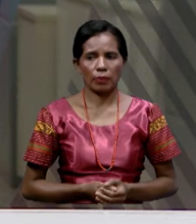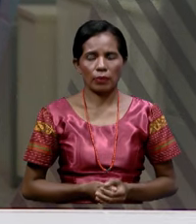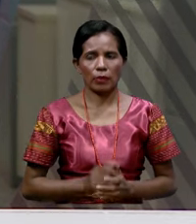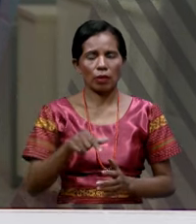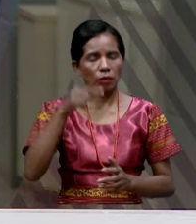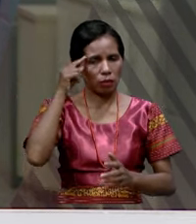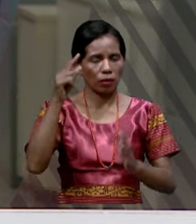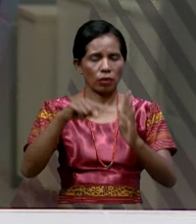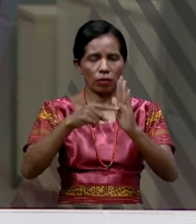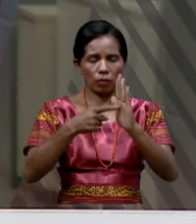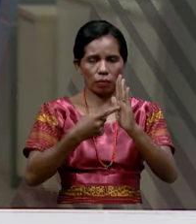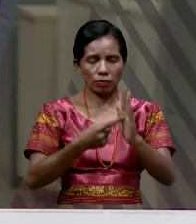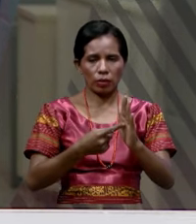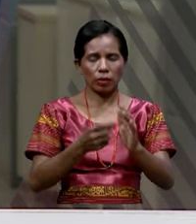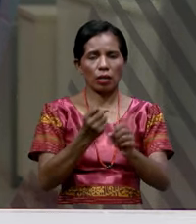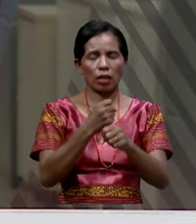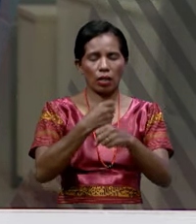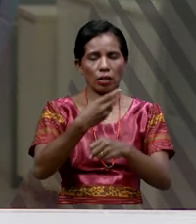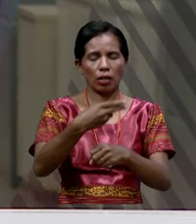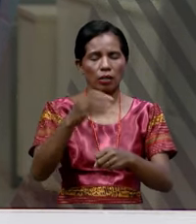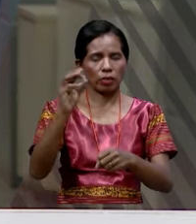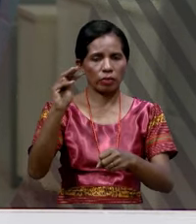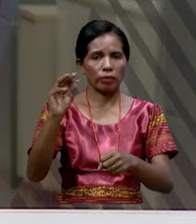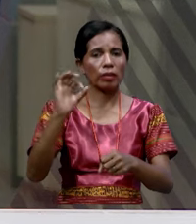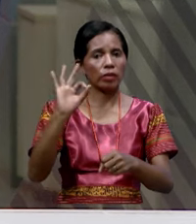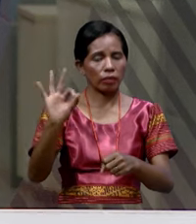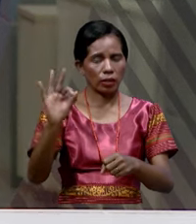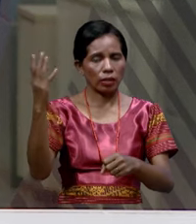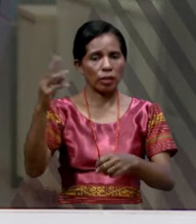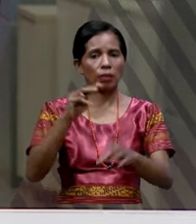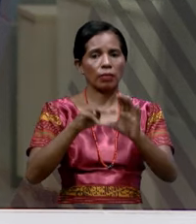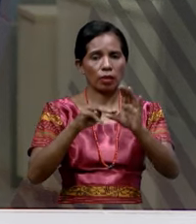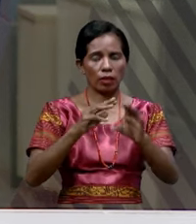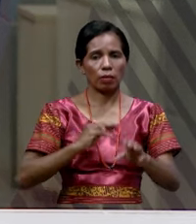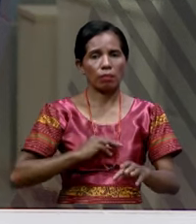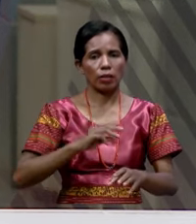Governo hahu konstrui sanita iha merkadu fong malewana.